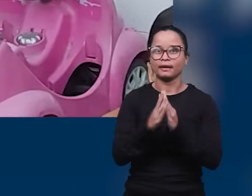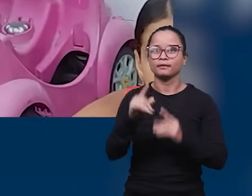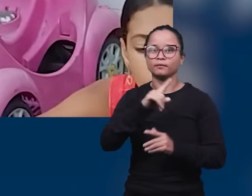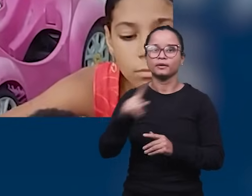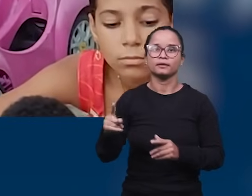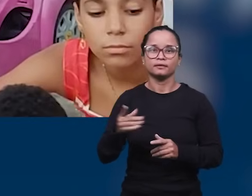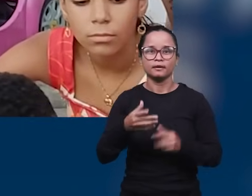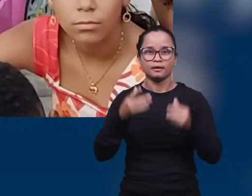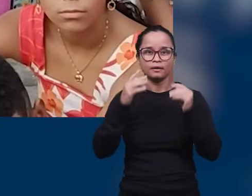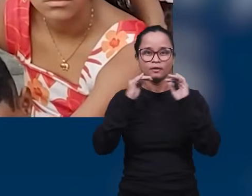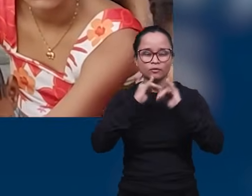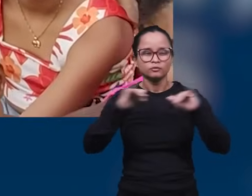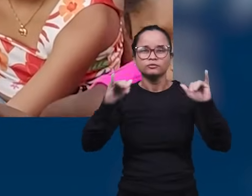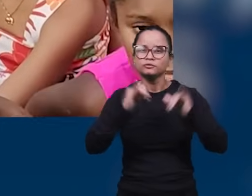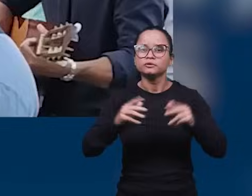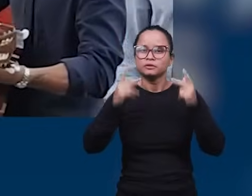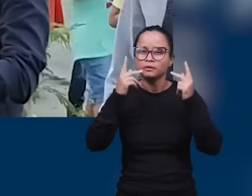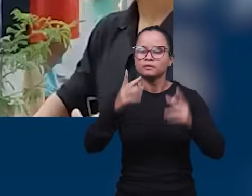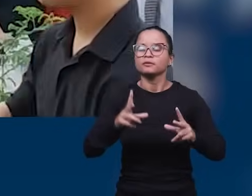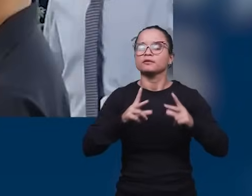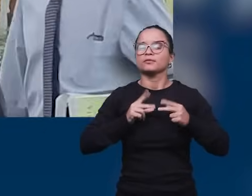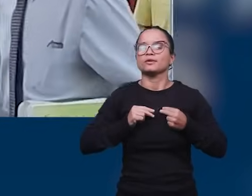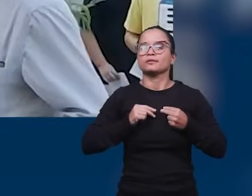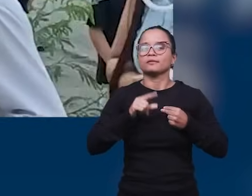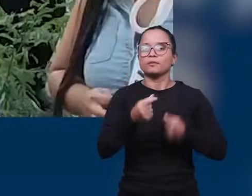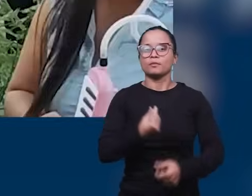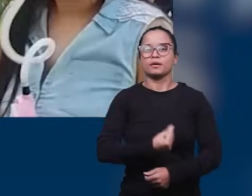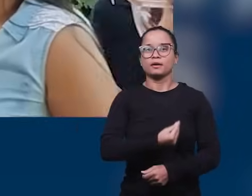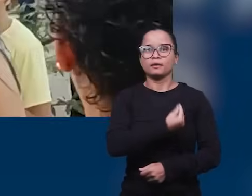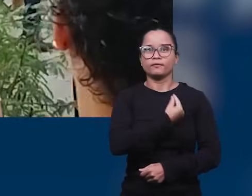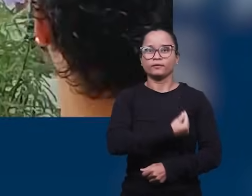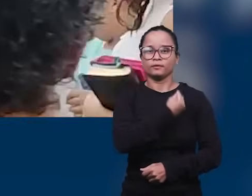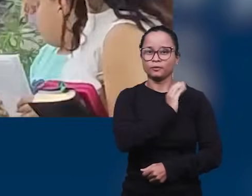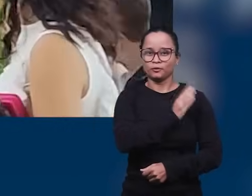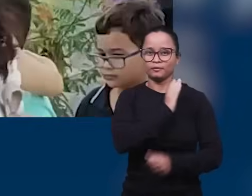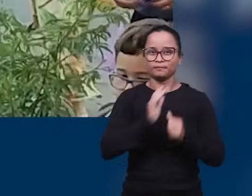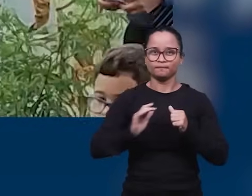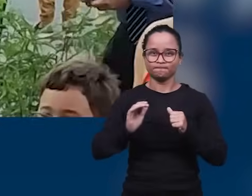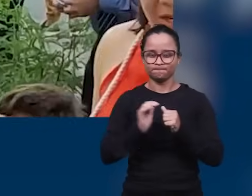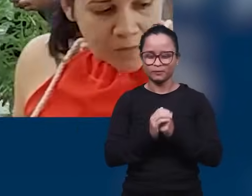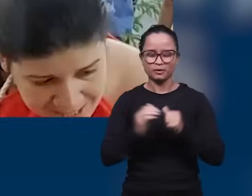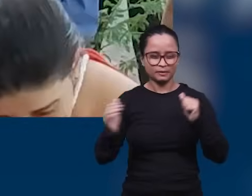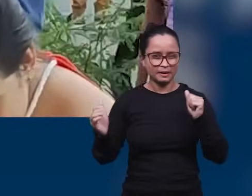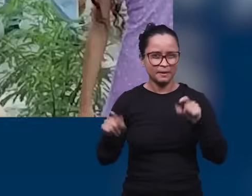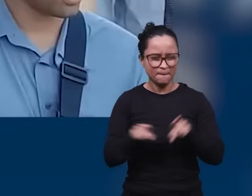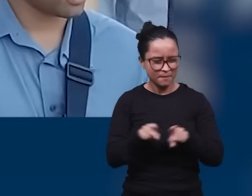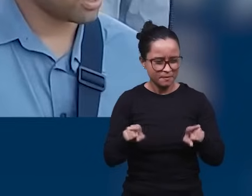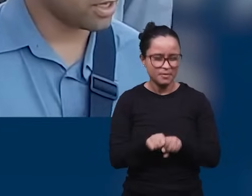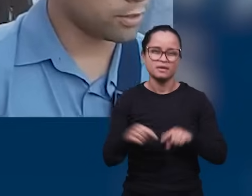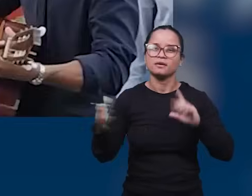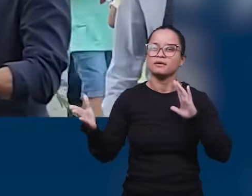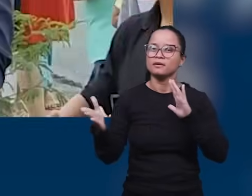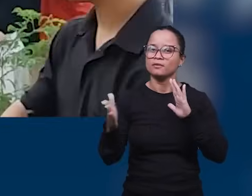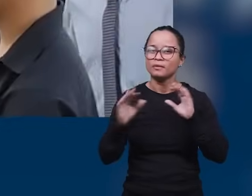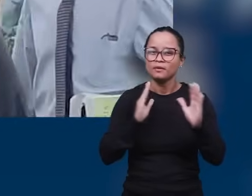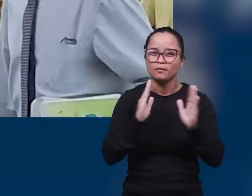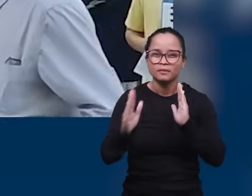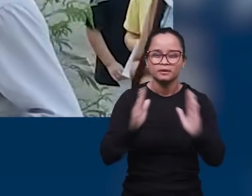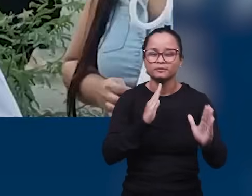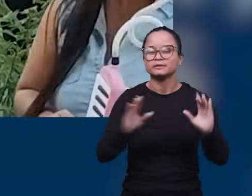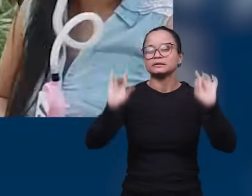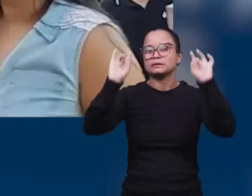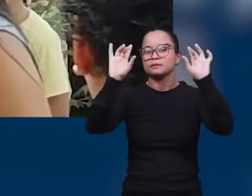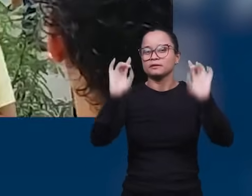receberem uma palavra de esperança para os seus corações. Também um momento muito especial para a